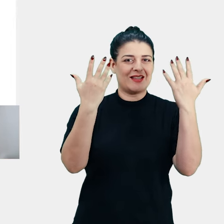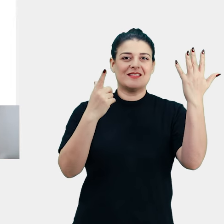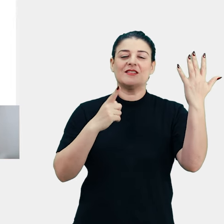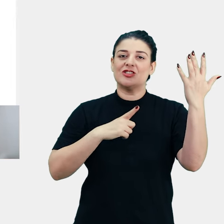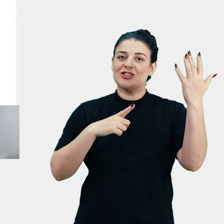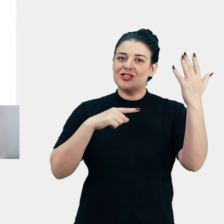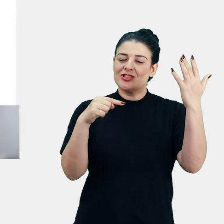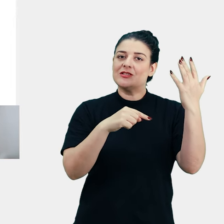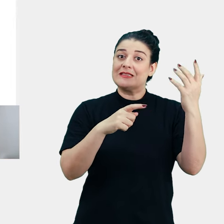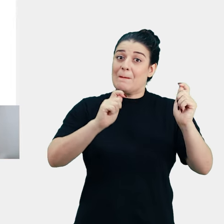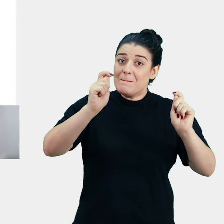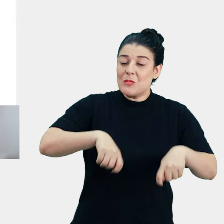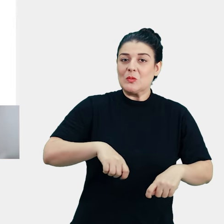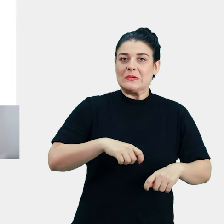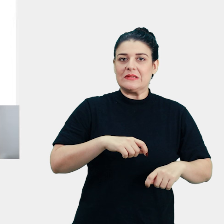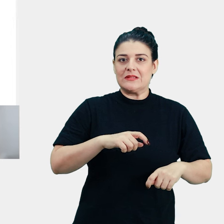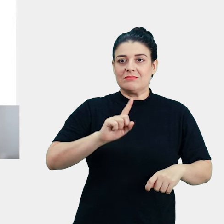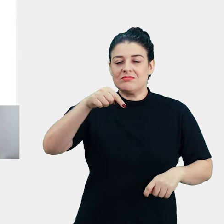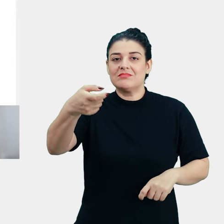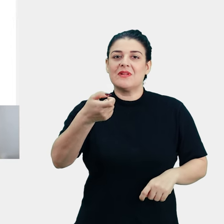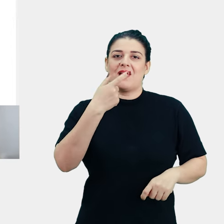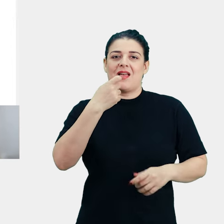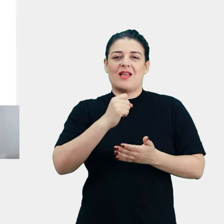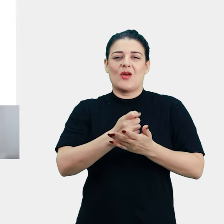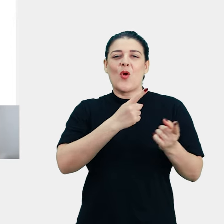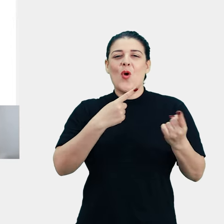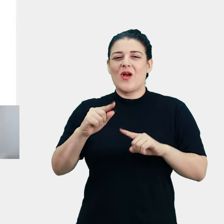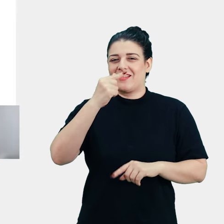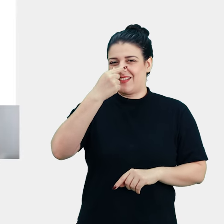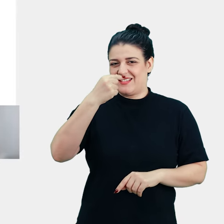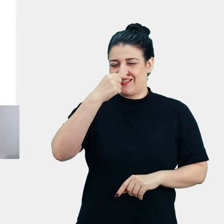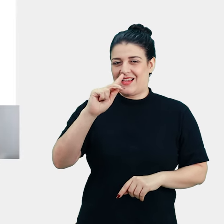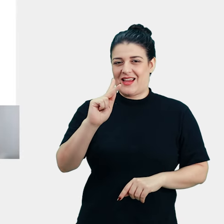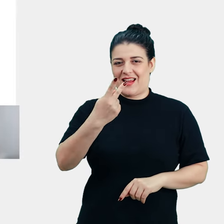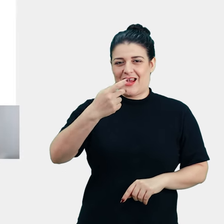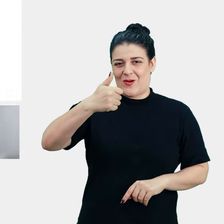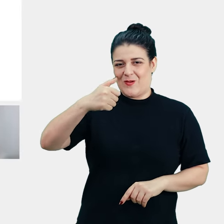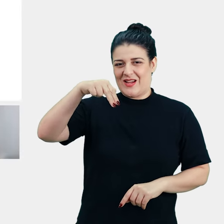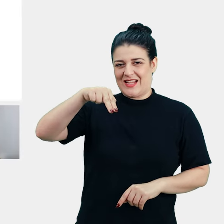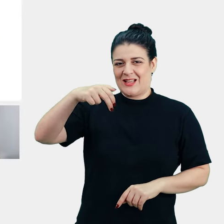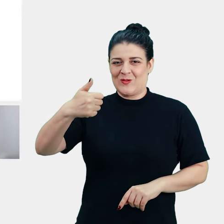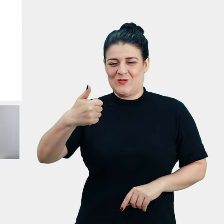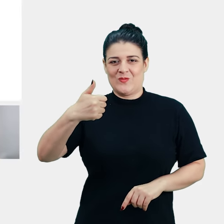estavam promissores, tá? Frente ao vírus influenza, H1N1, tá?